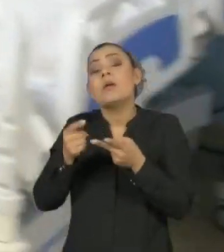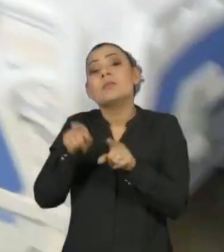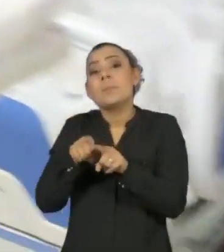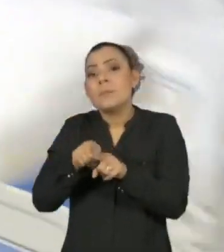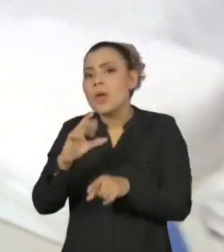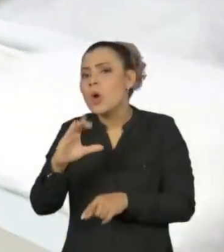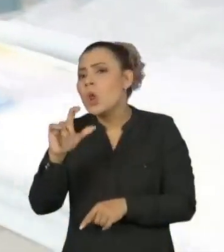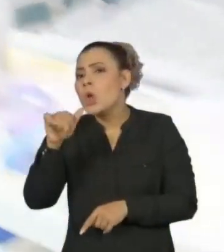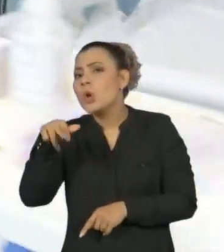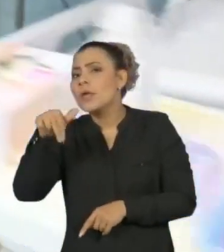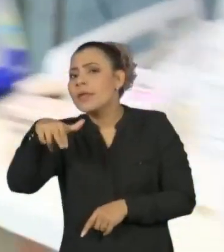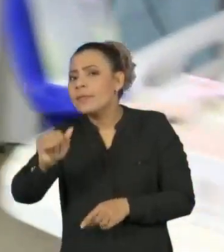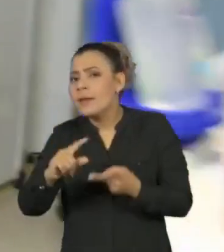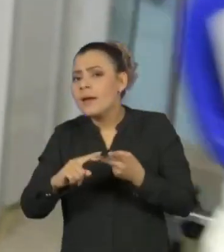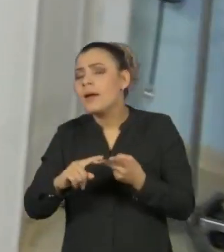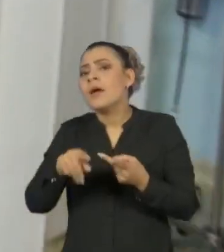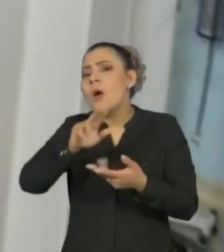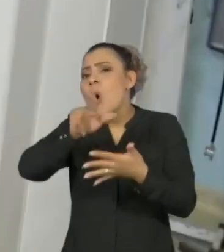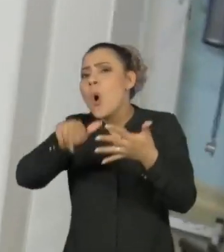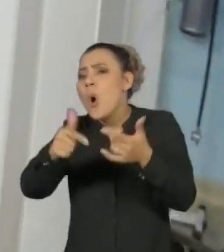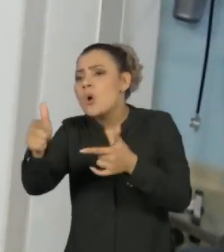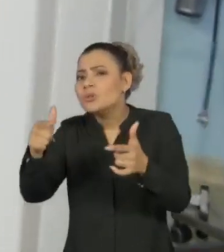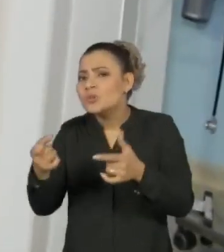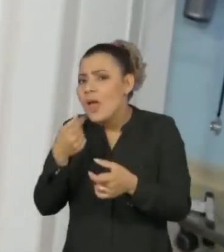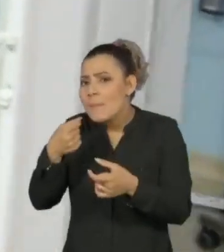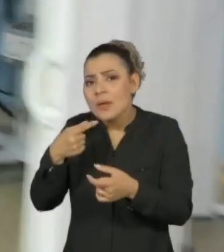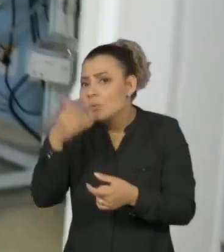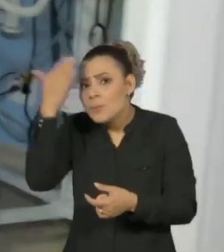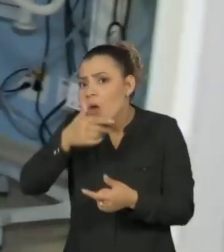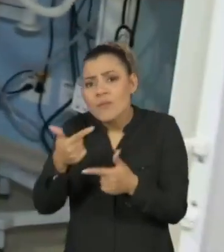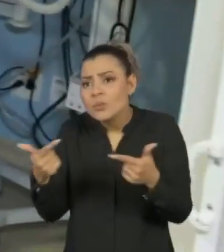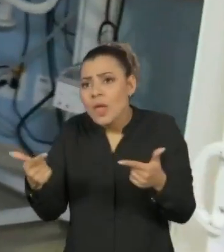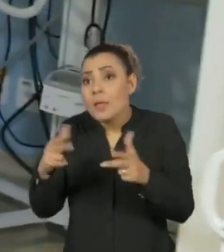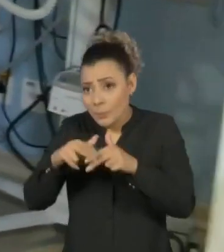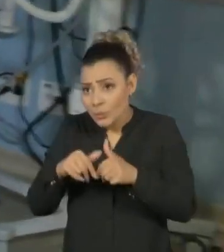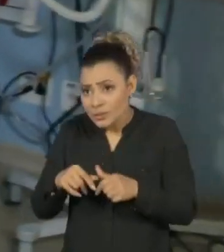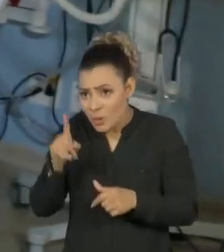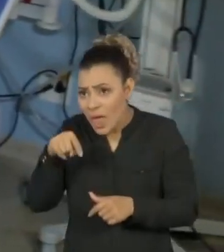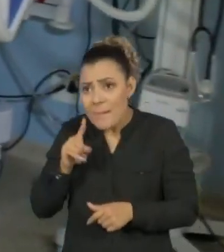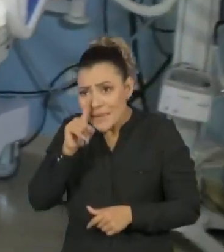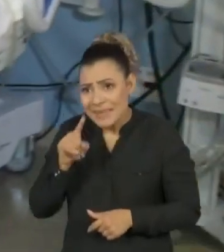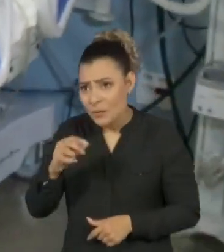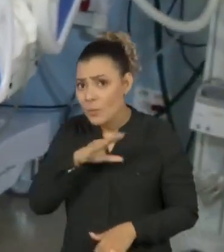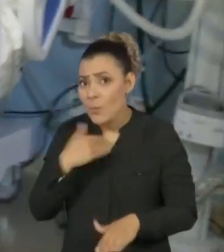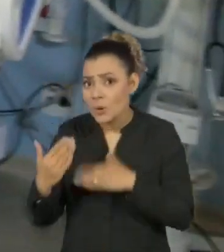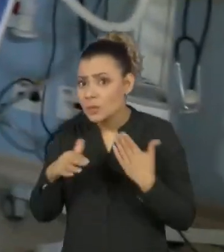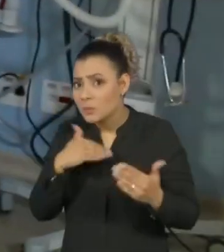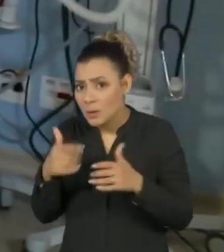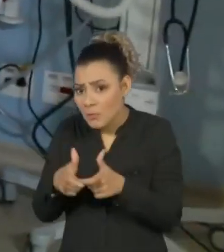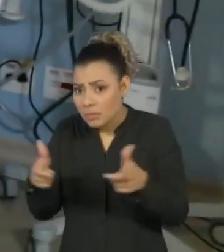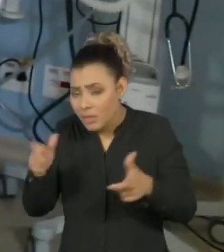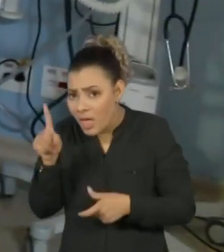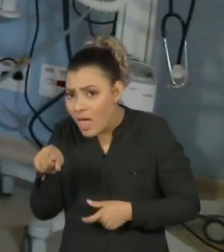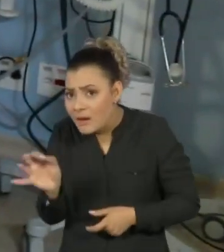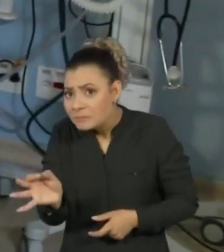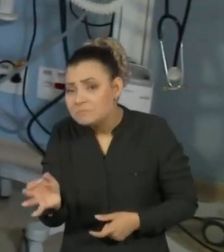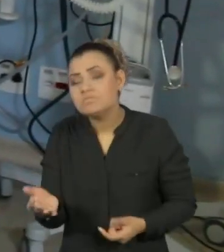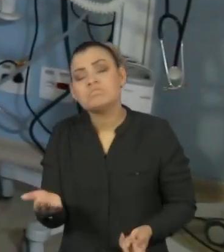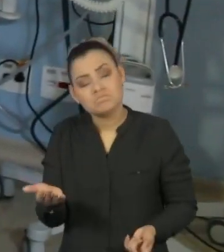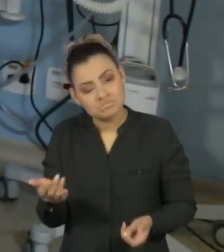substâncias sem eficácia comprovada, que aumentaria o risco de morte por efeitos colaterais nos